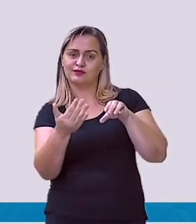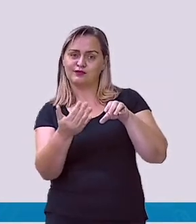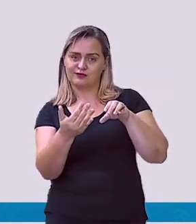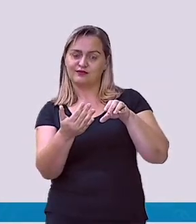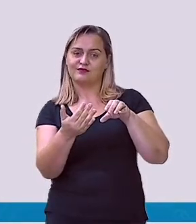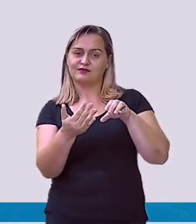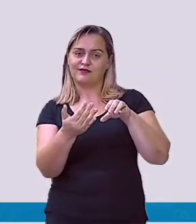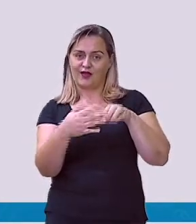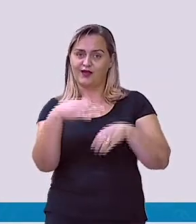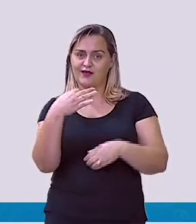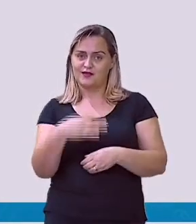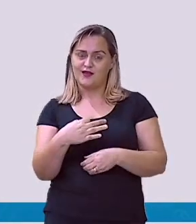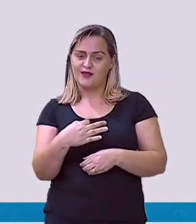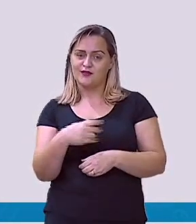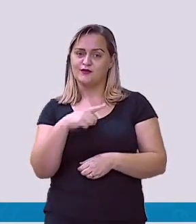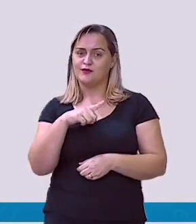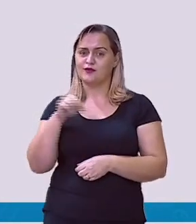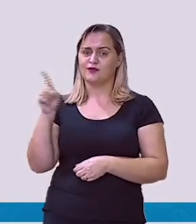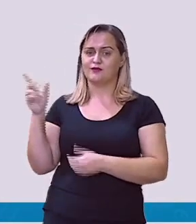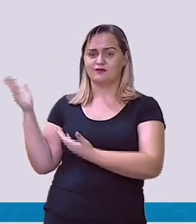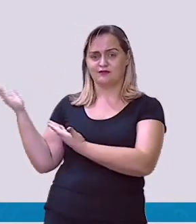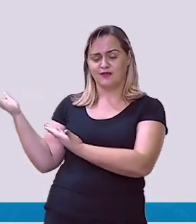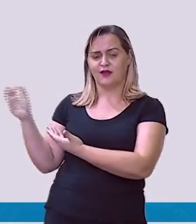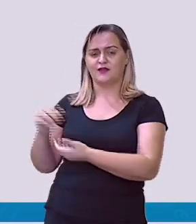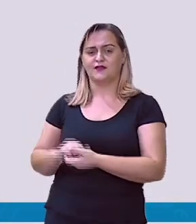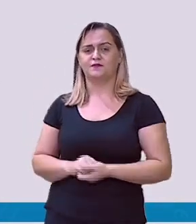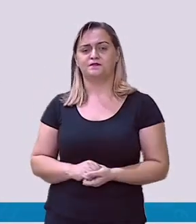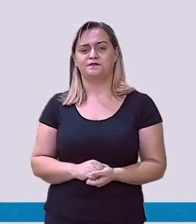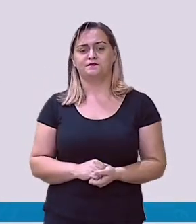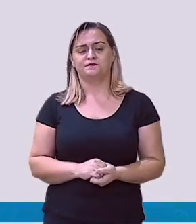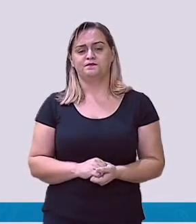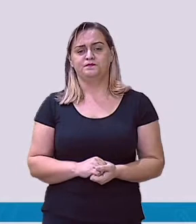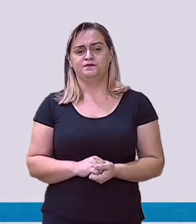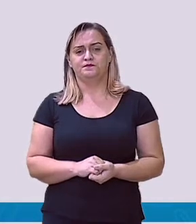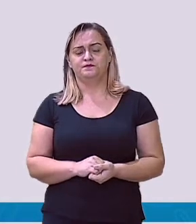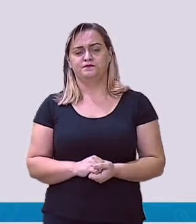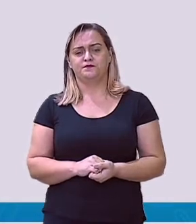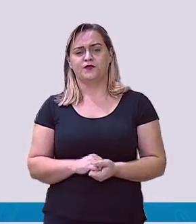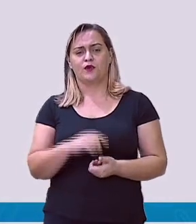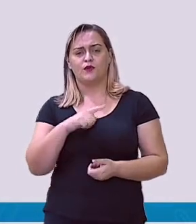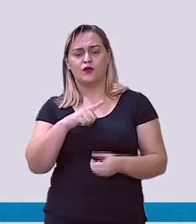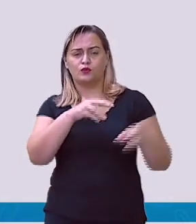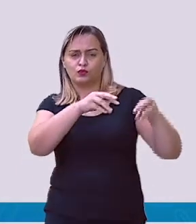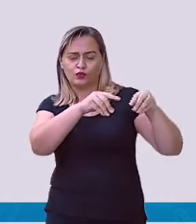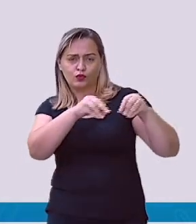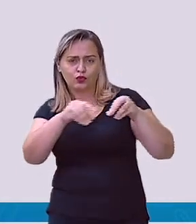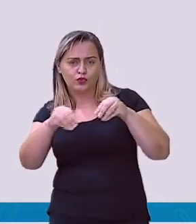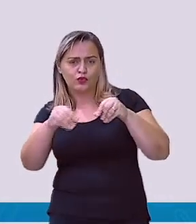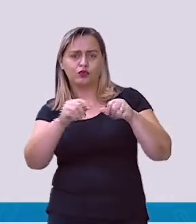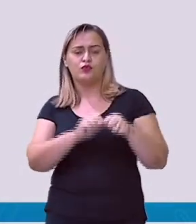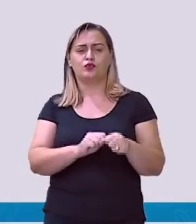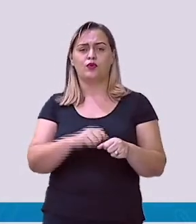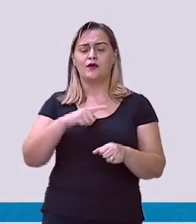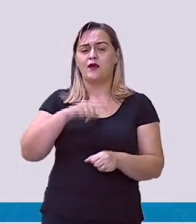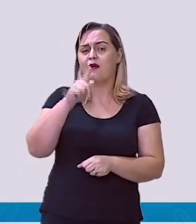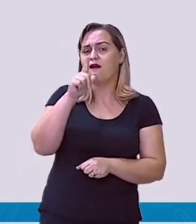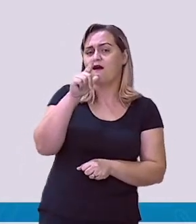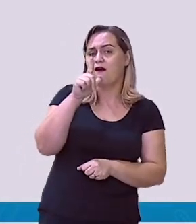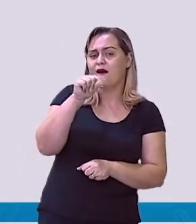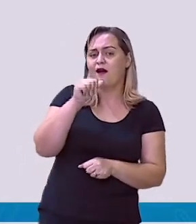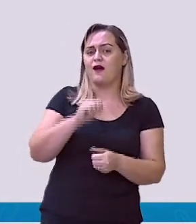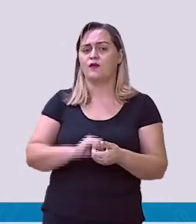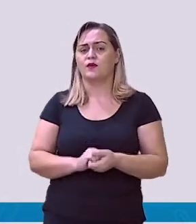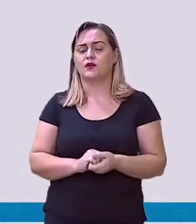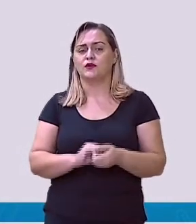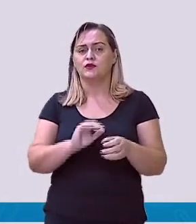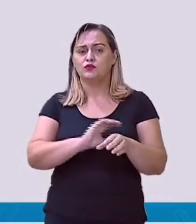3 esferas. E aí, nós temos nessa foto aqui, mostrando cada uma delas e